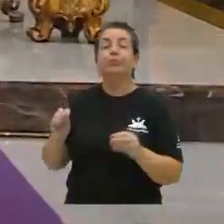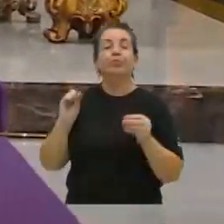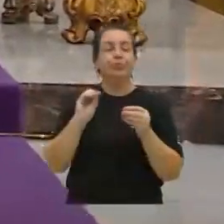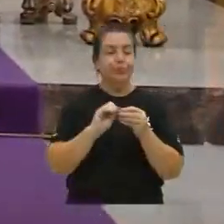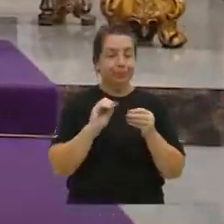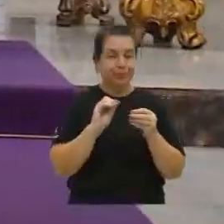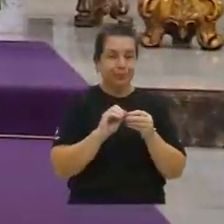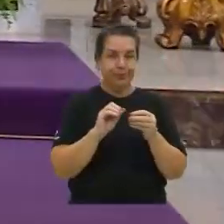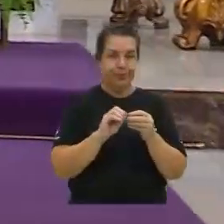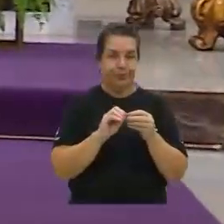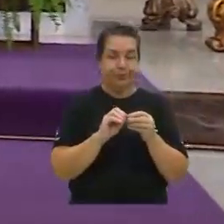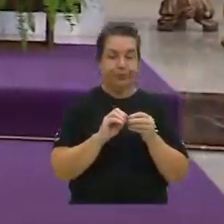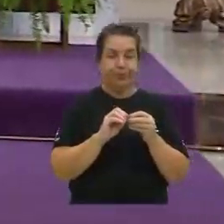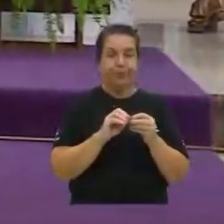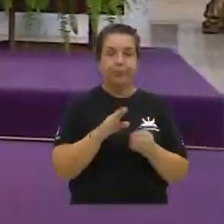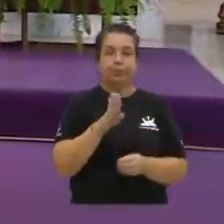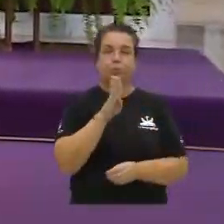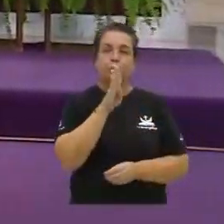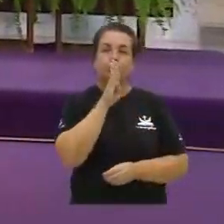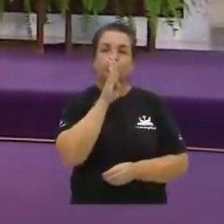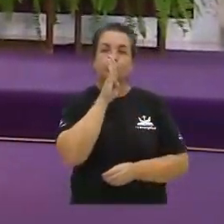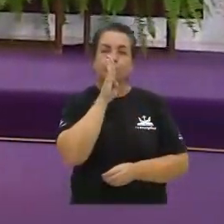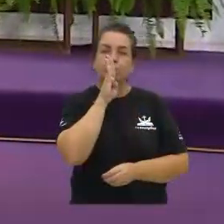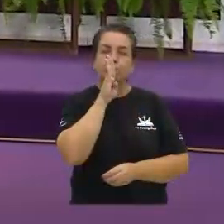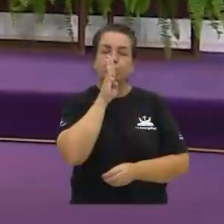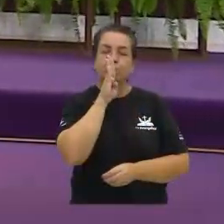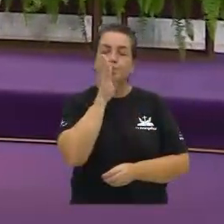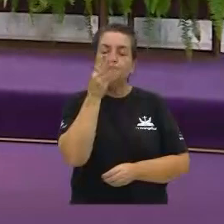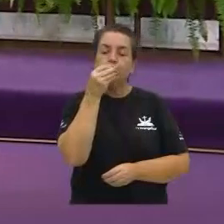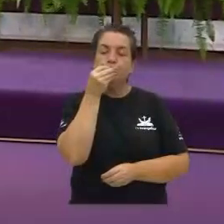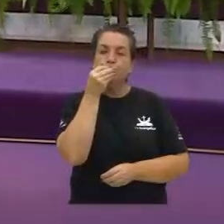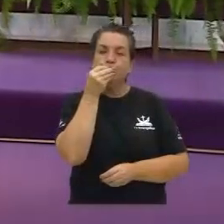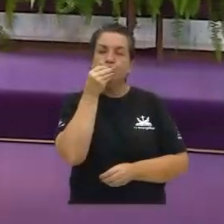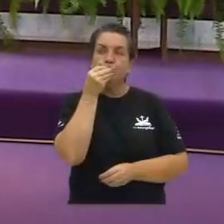Fazendo o mudo ouvir.